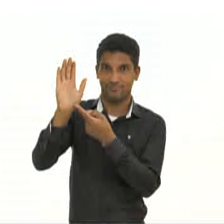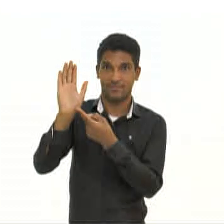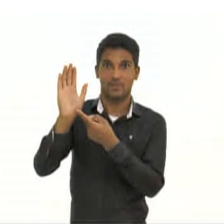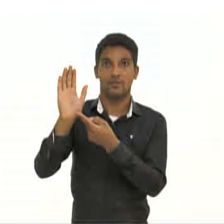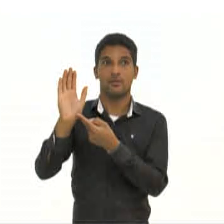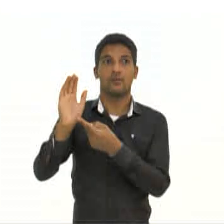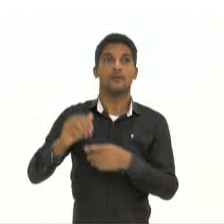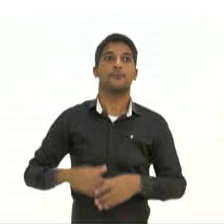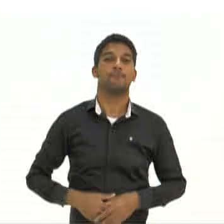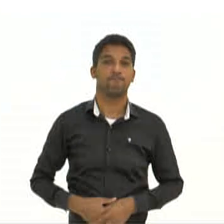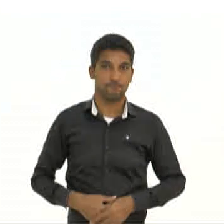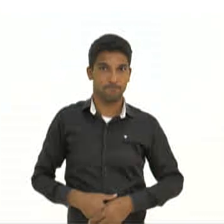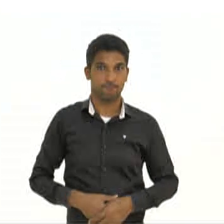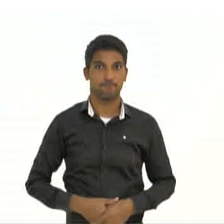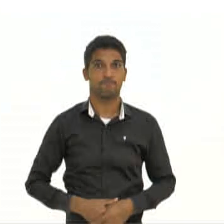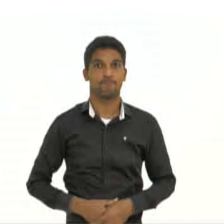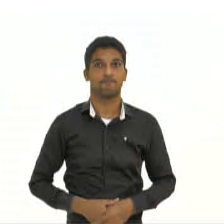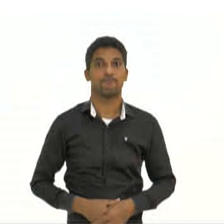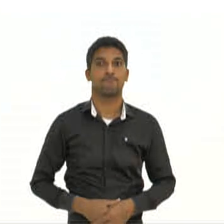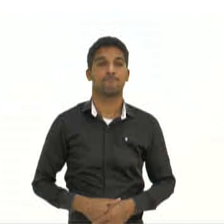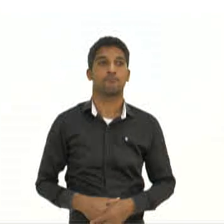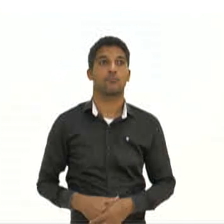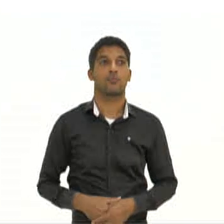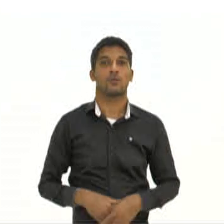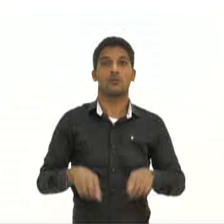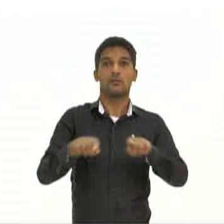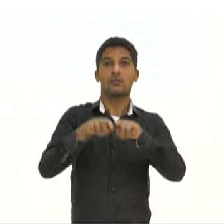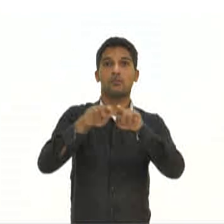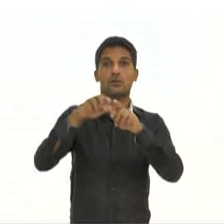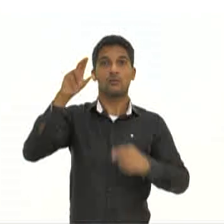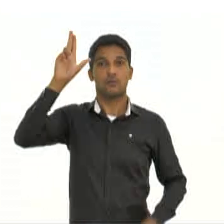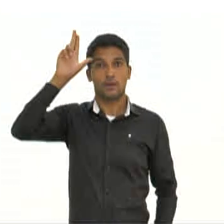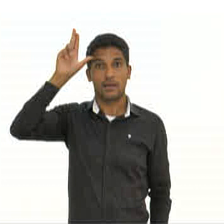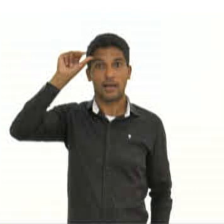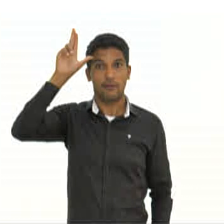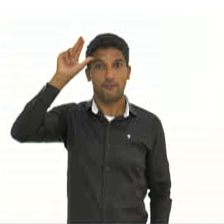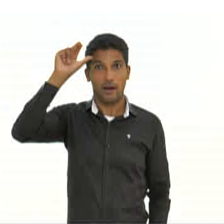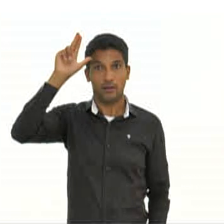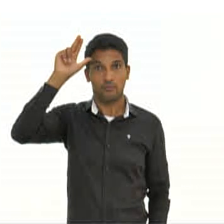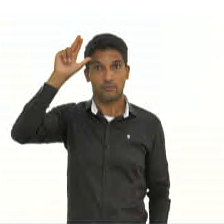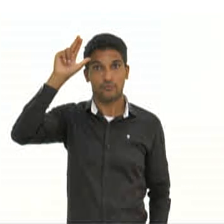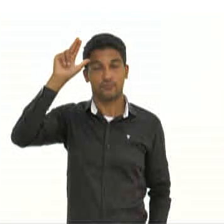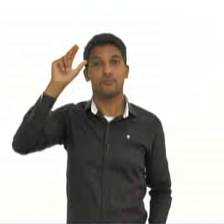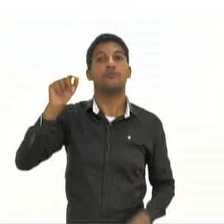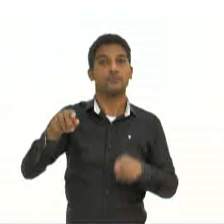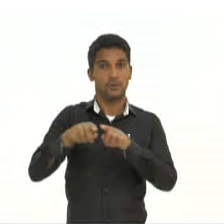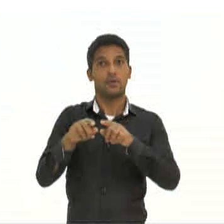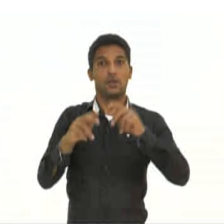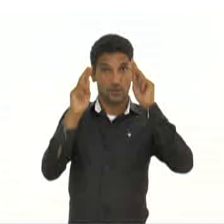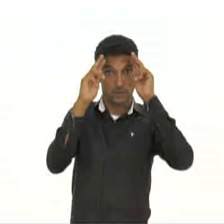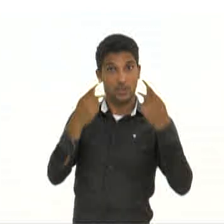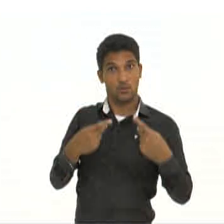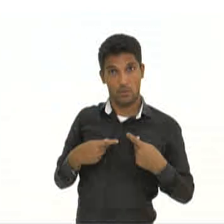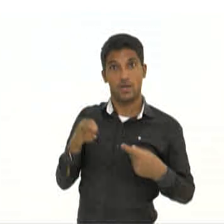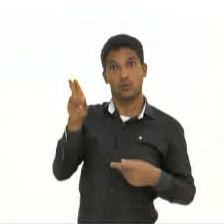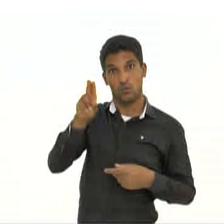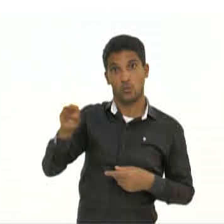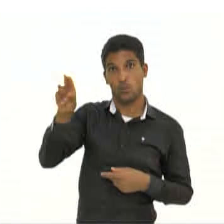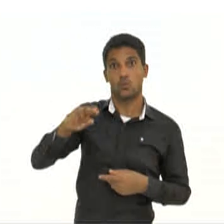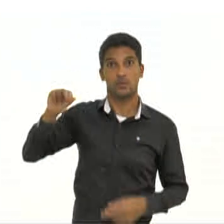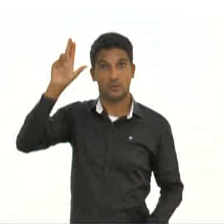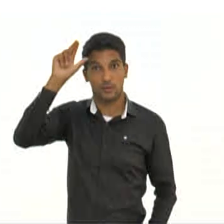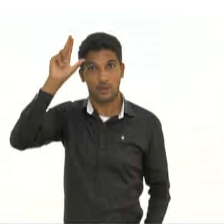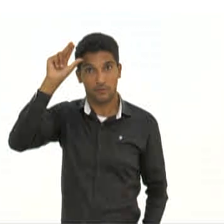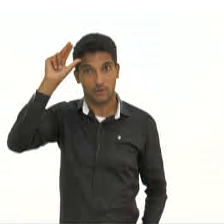E os cavalos, pessoal? Observem aqui que curiosidade interessante. Os cavalos também foram utilizados ali, né, como meios de comunicação, né,